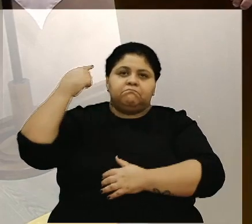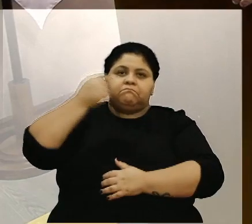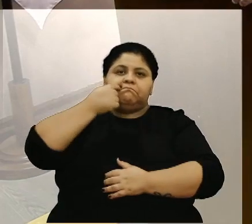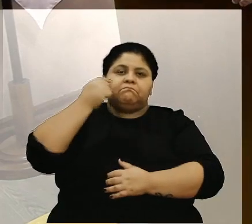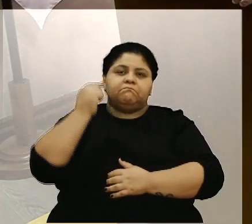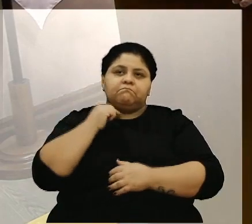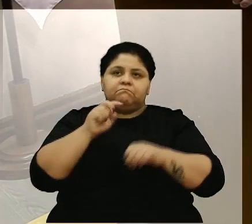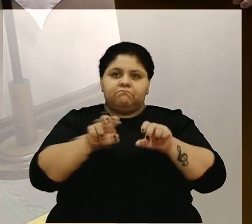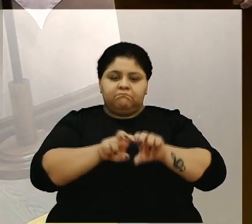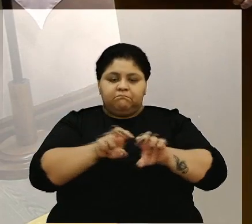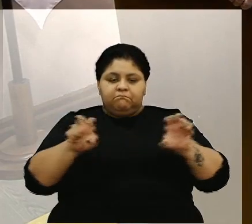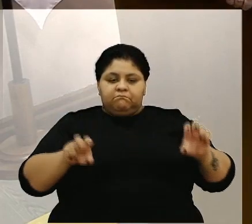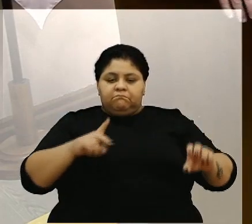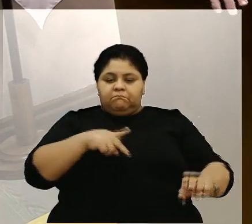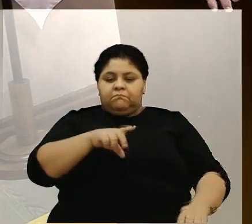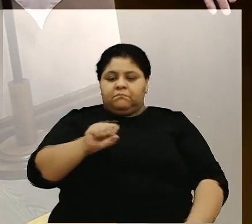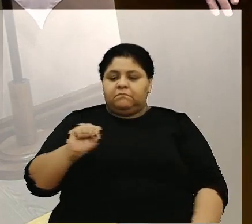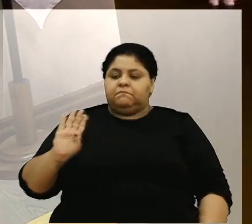bancada PSB.